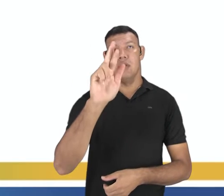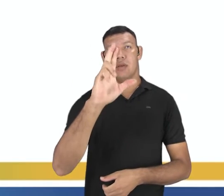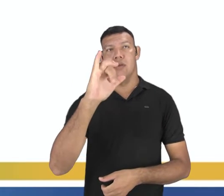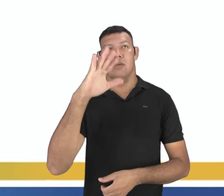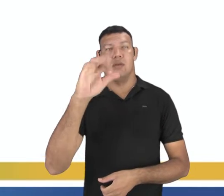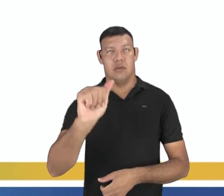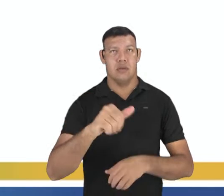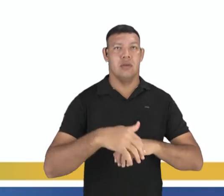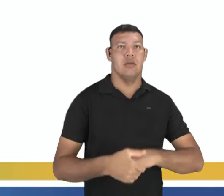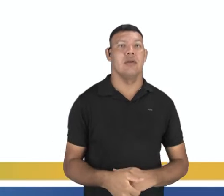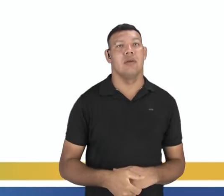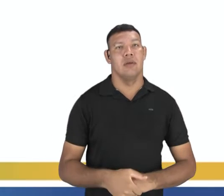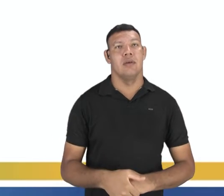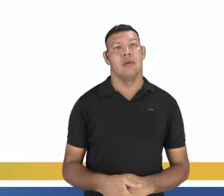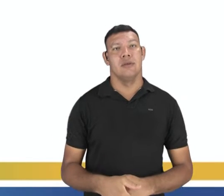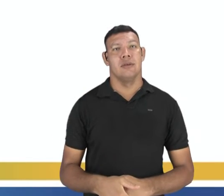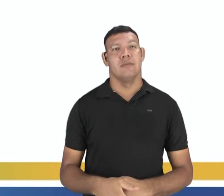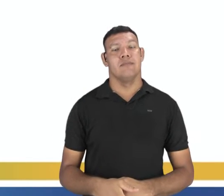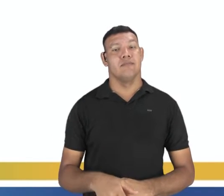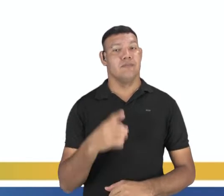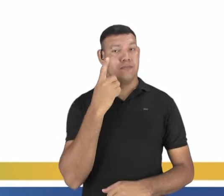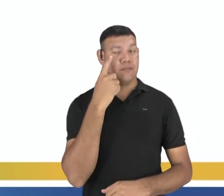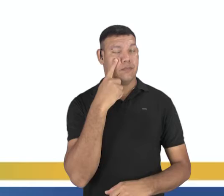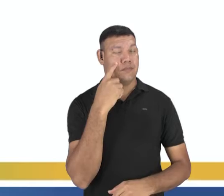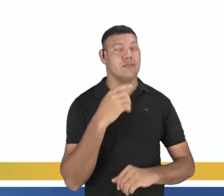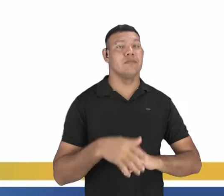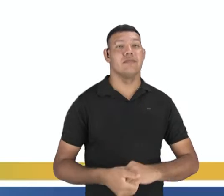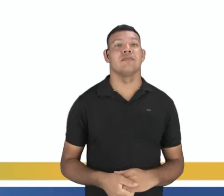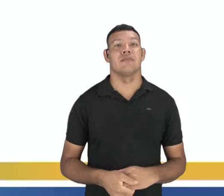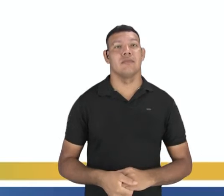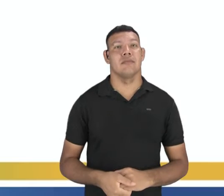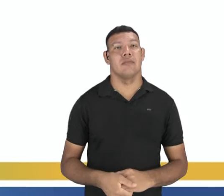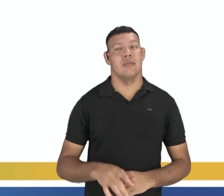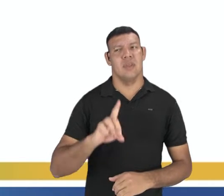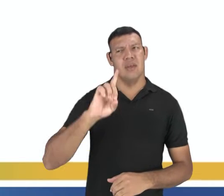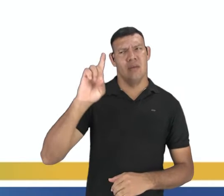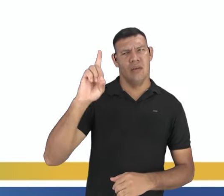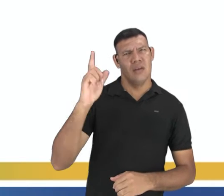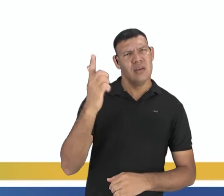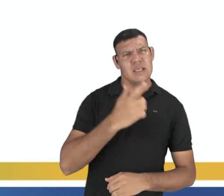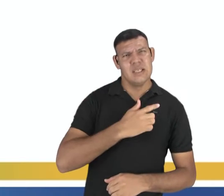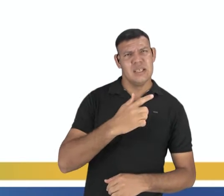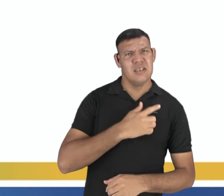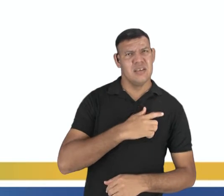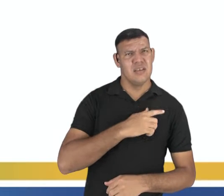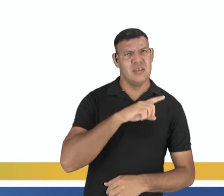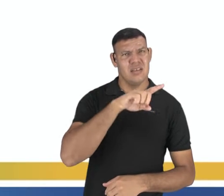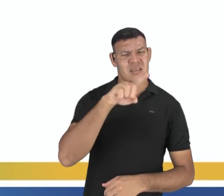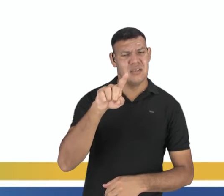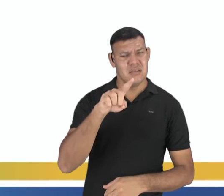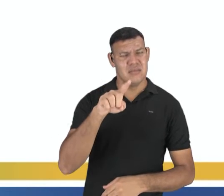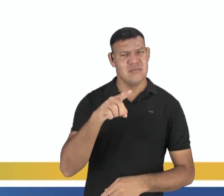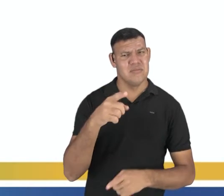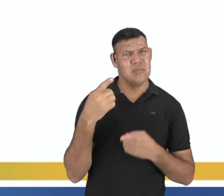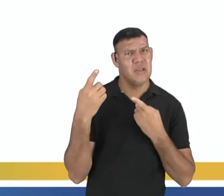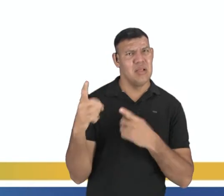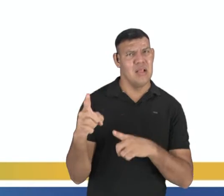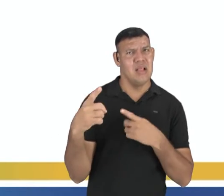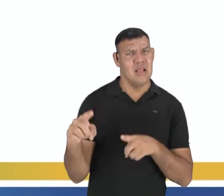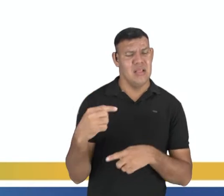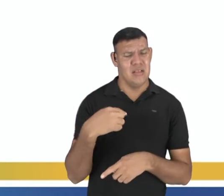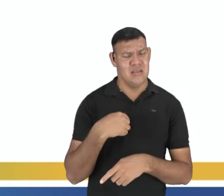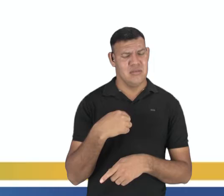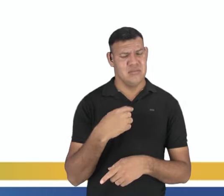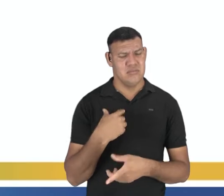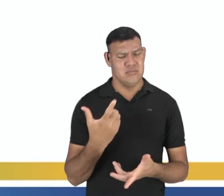um trecho para nós. Olha esse trecho. Ai, dona feia, foste vós queixar, que vos nunca